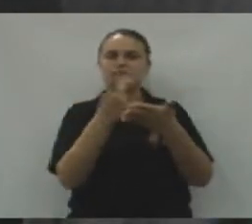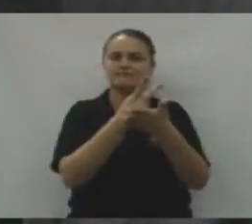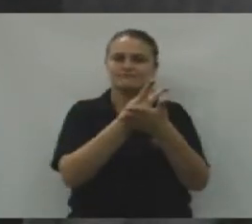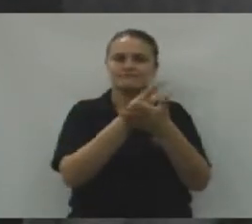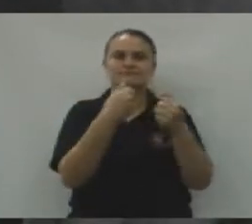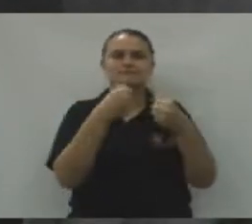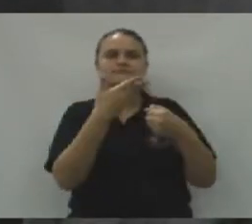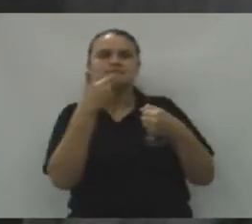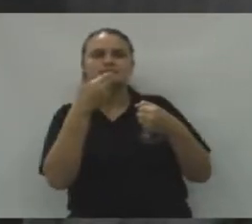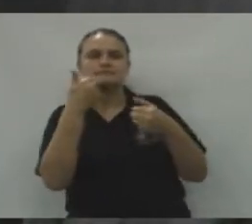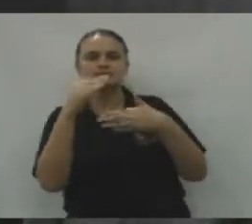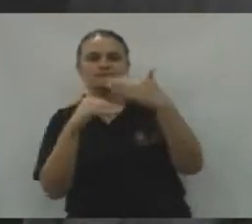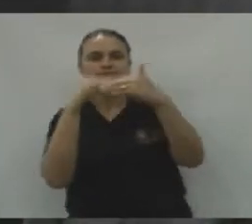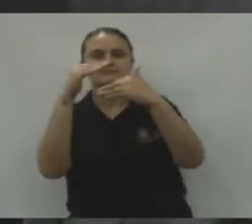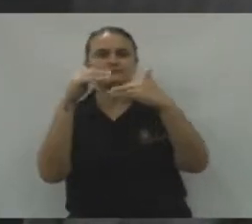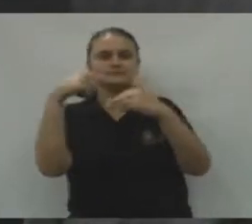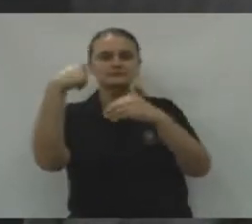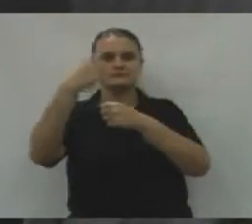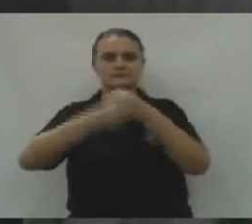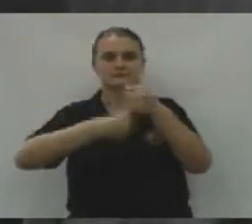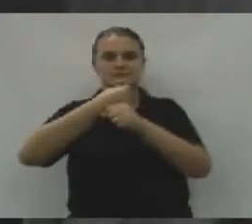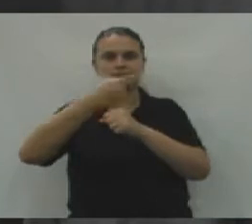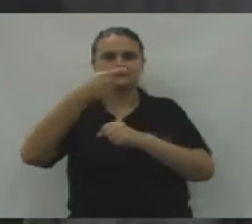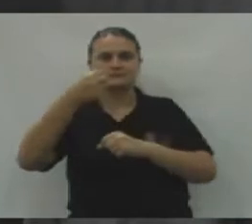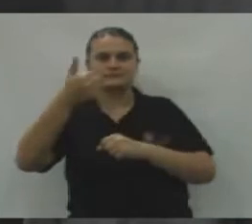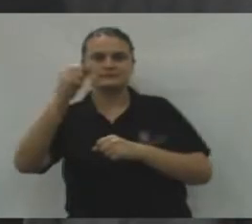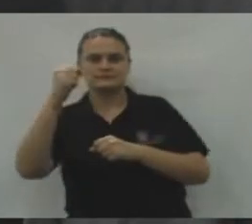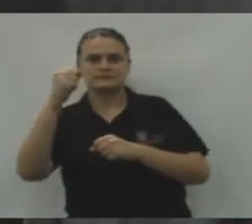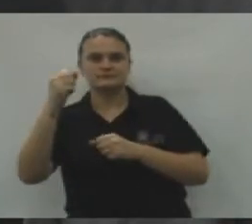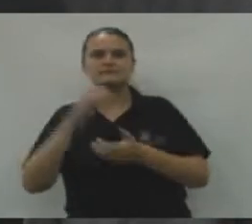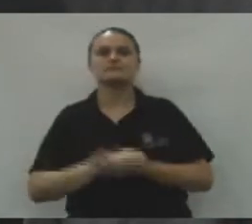no trâmite para 2018. E é isso que desejamos.